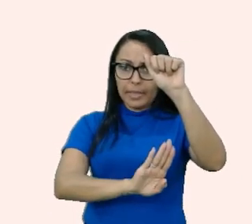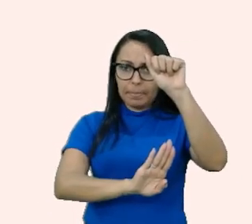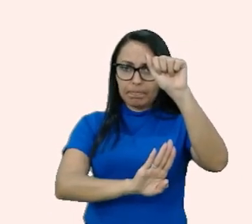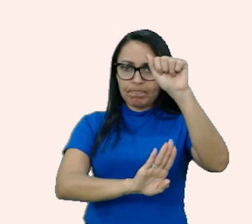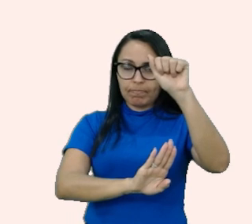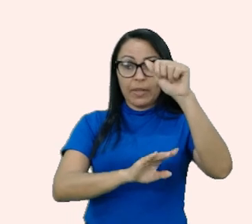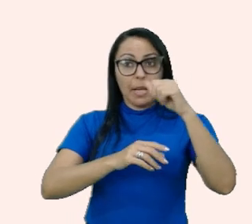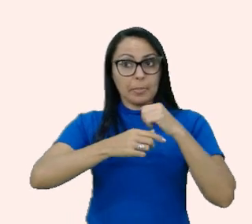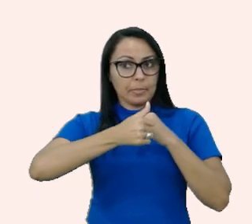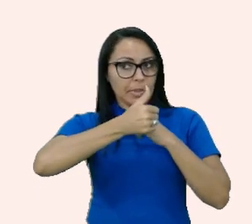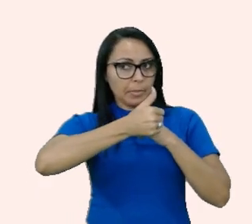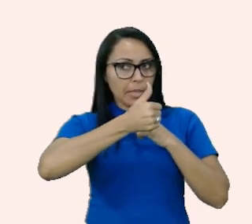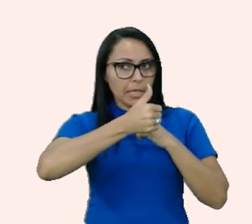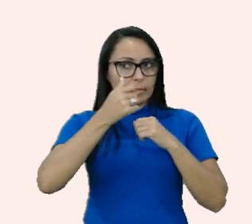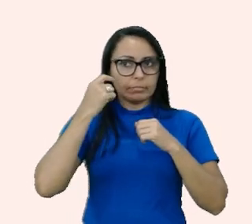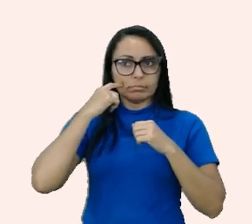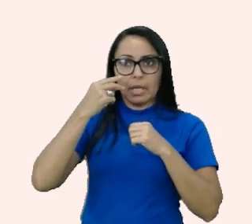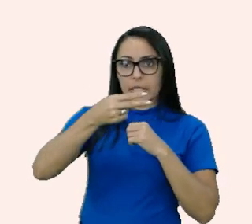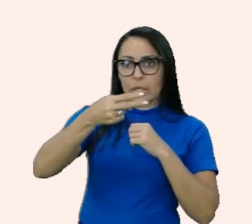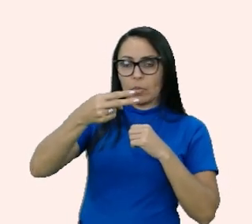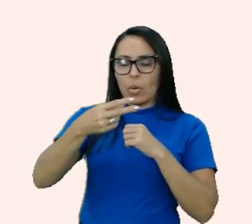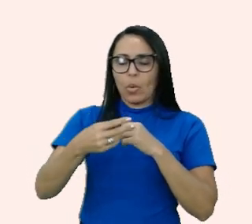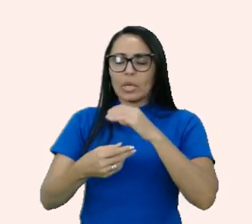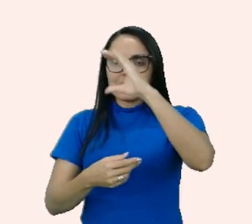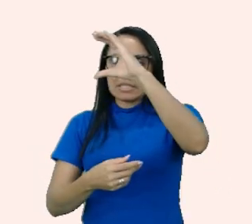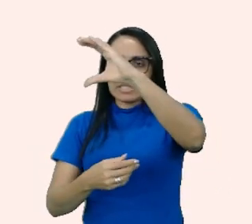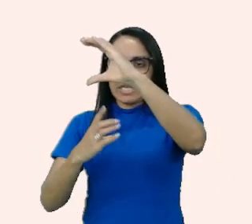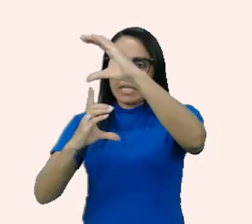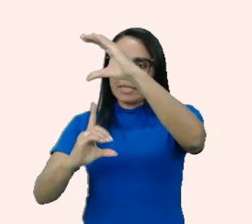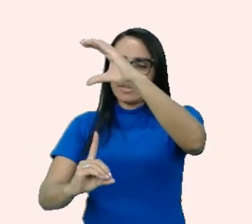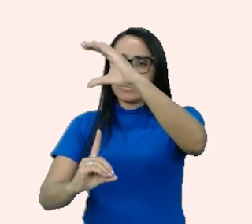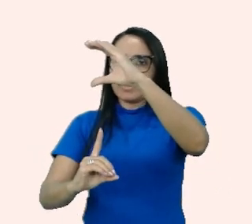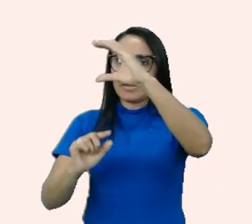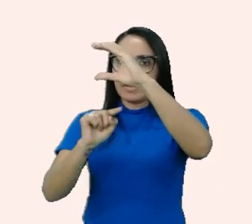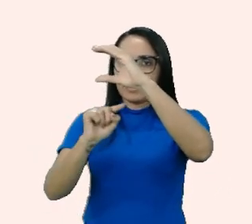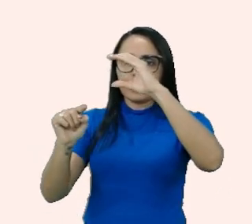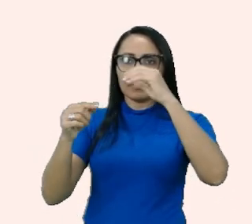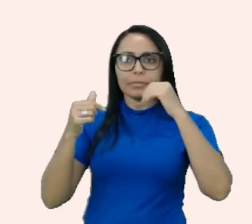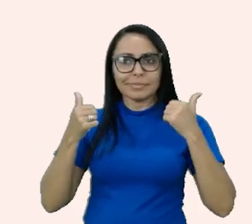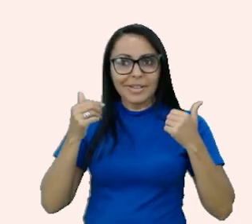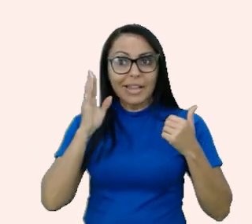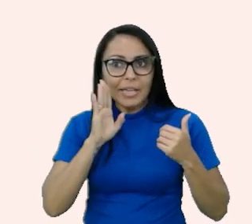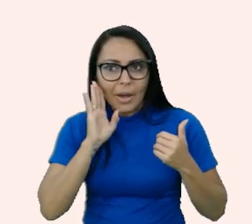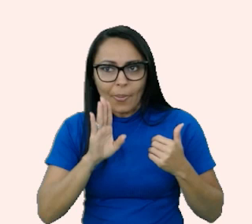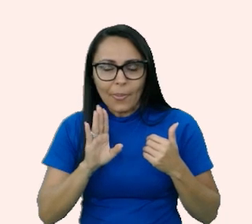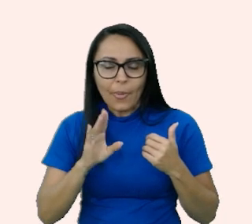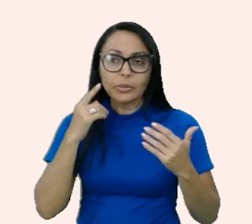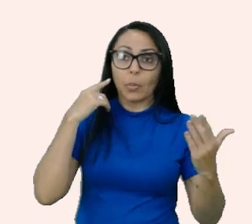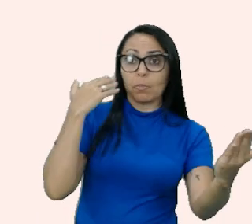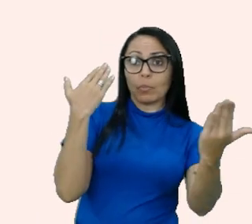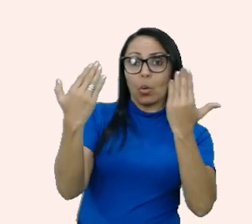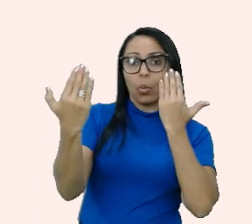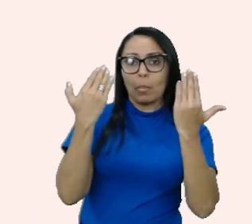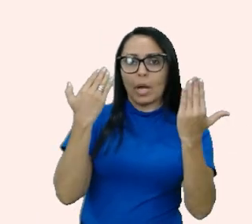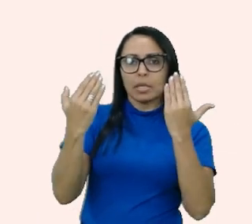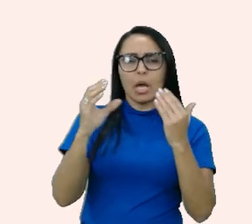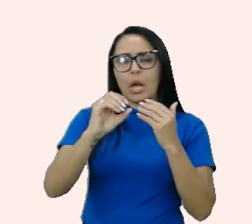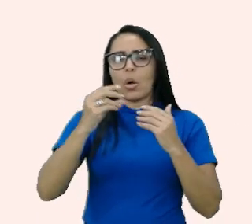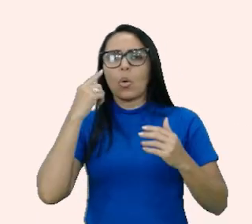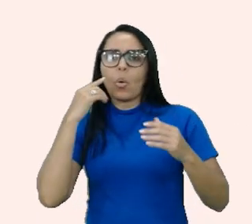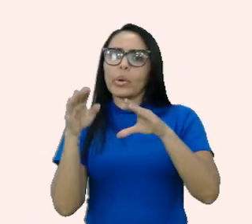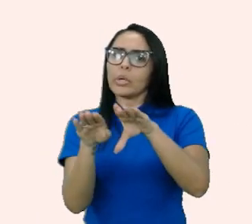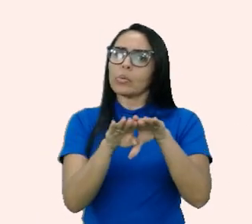razão, e a outra, C, estando para D. Olha que legal, comparar ou igualar